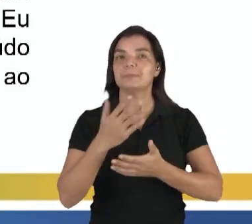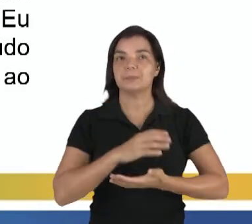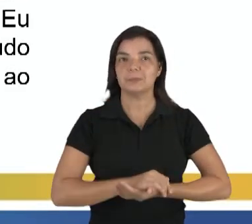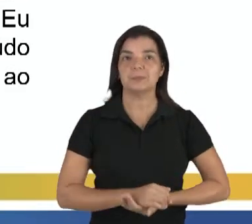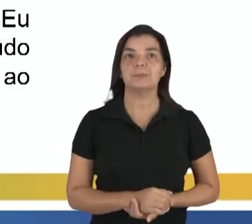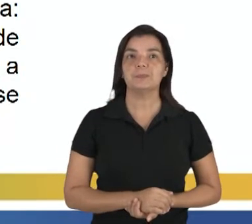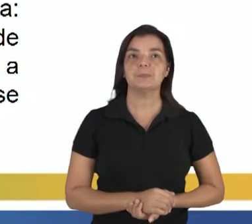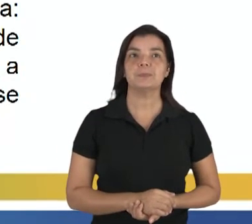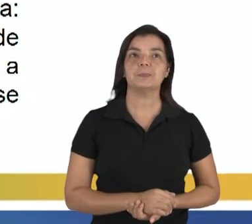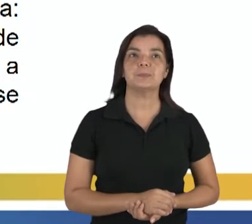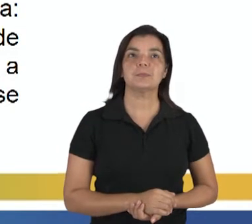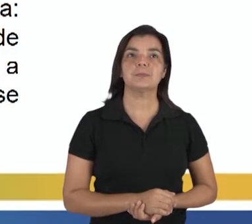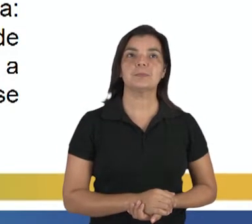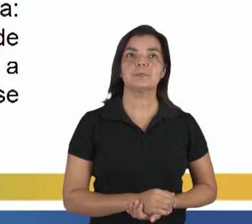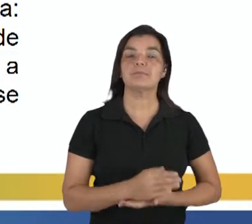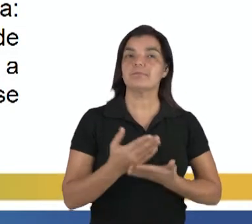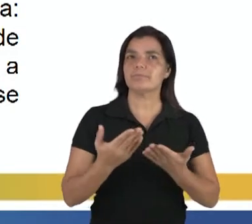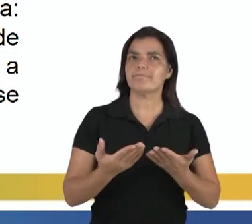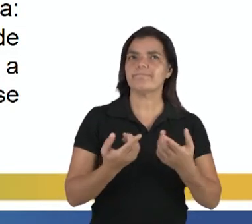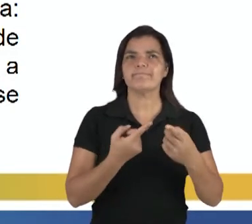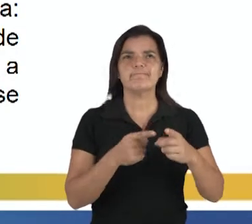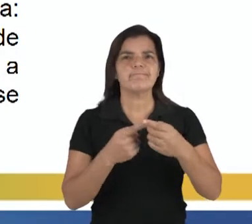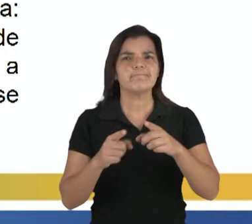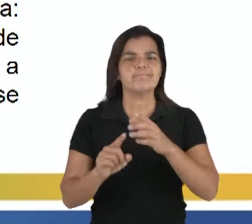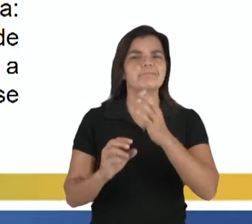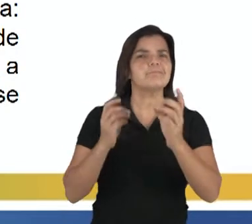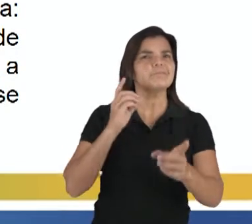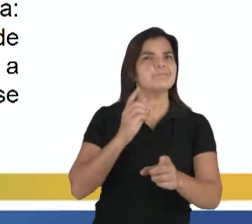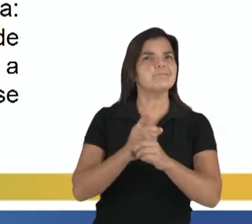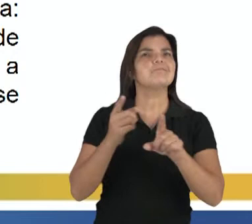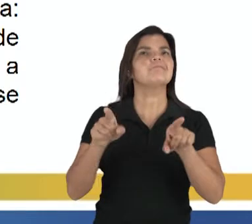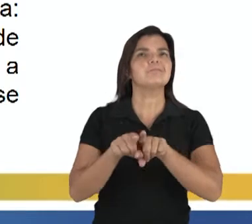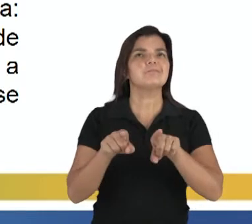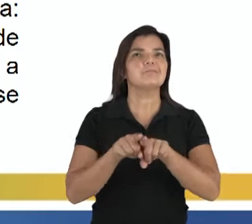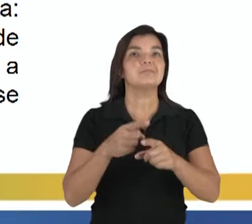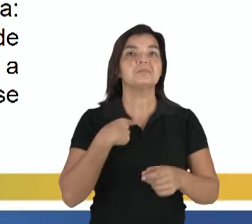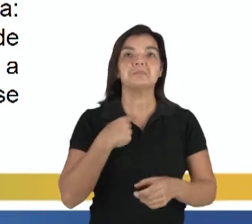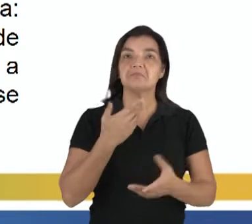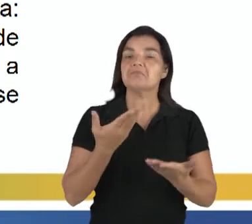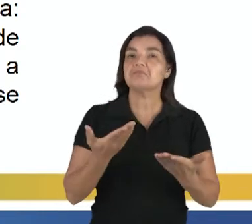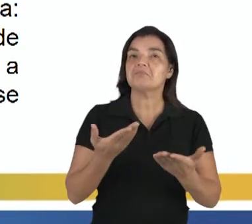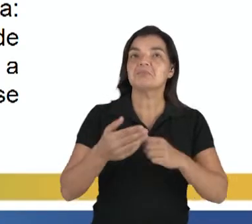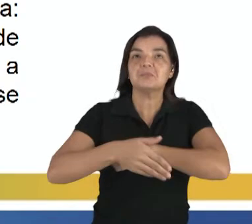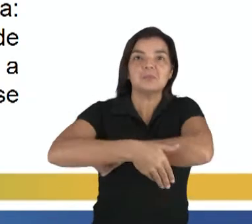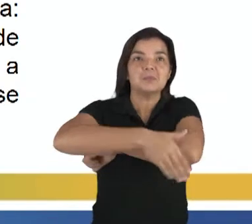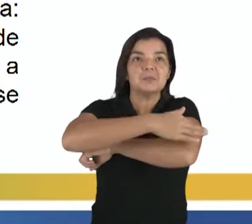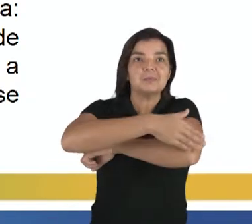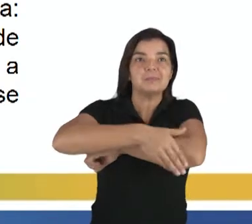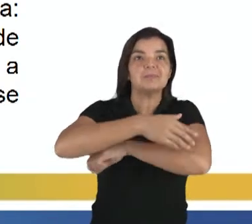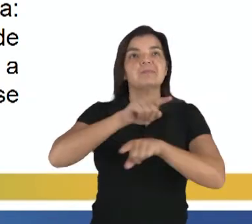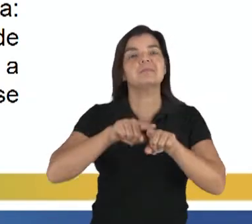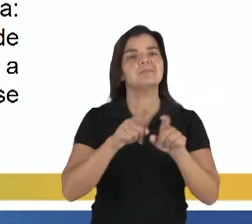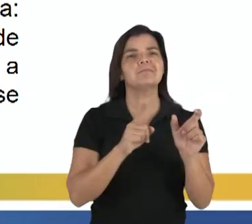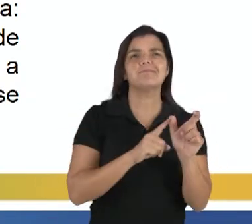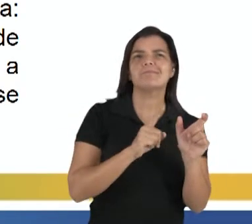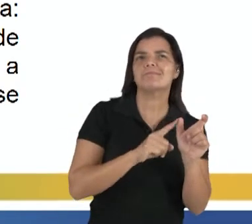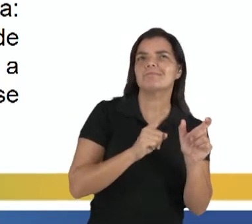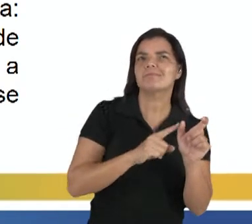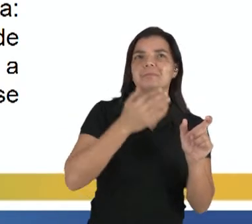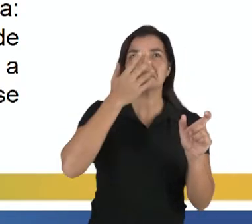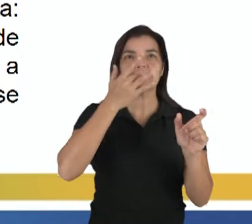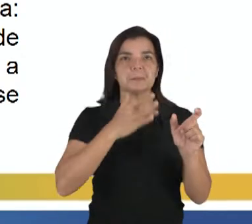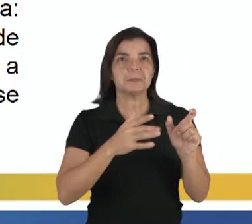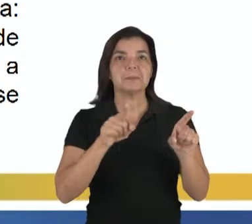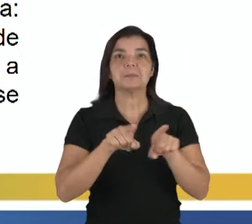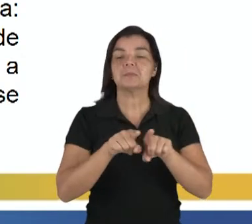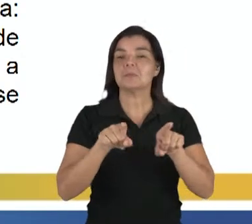ao episódico. Nesta perseguição do ocidental, quer num flagrante de esquina, quer nas